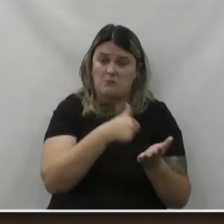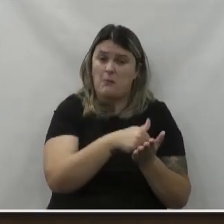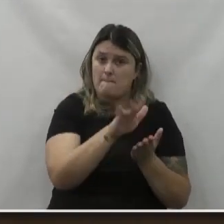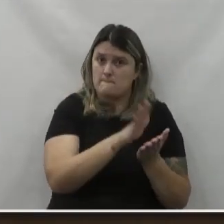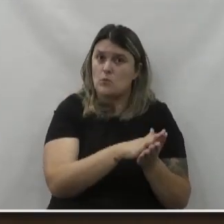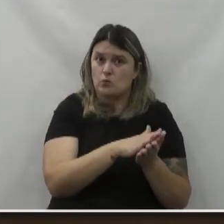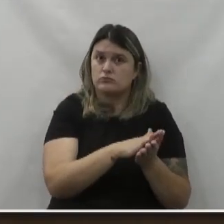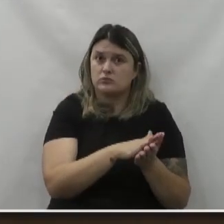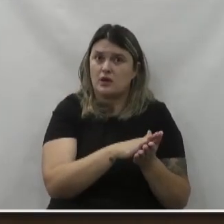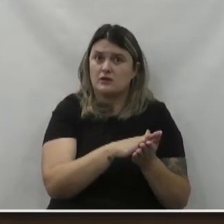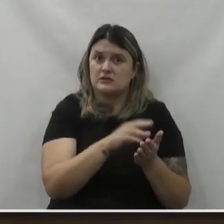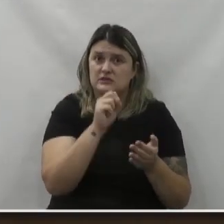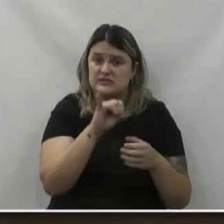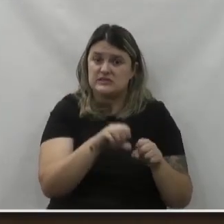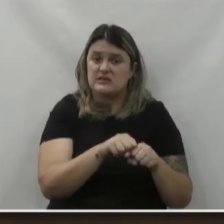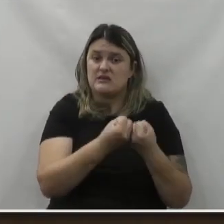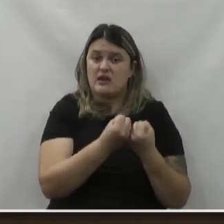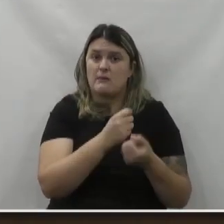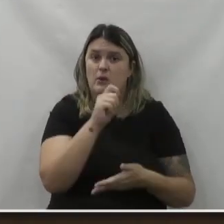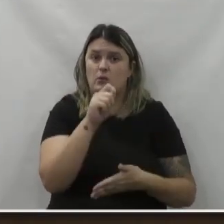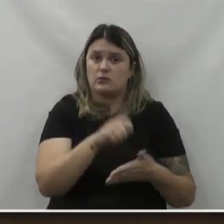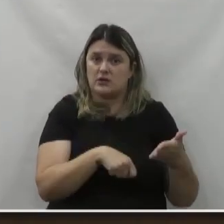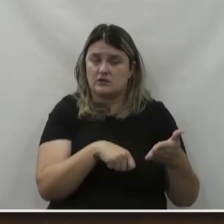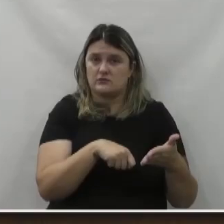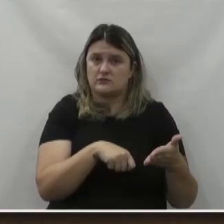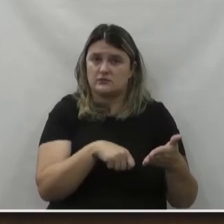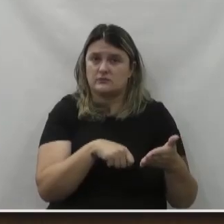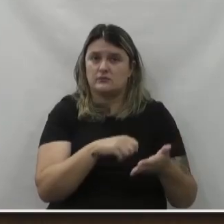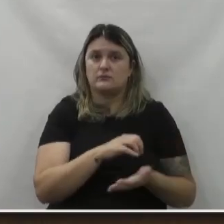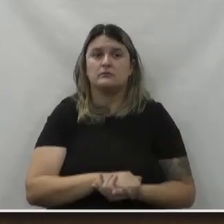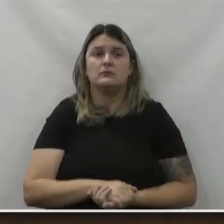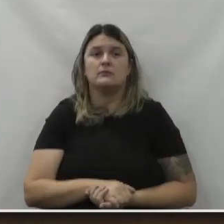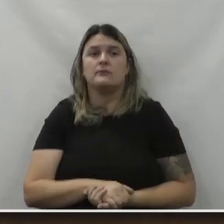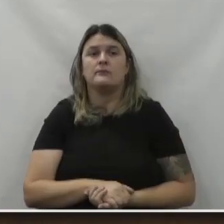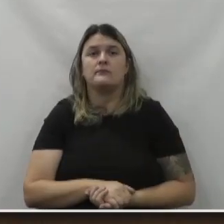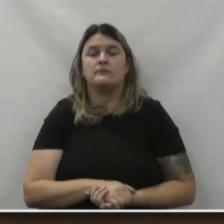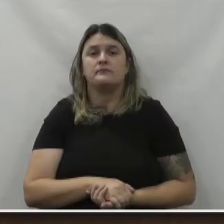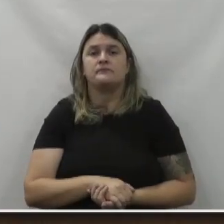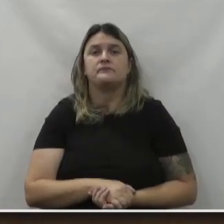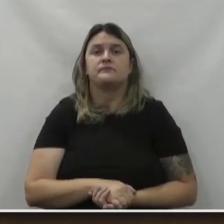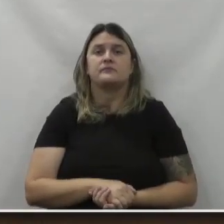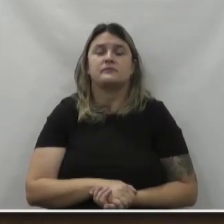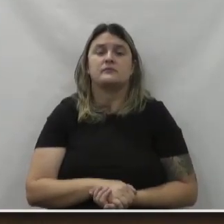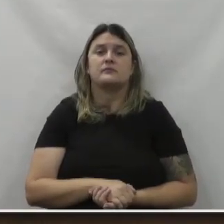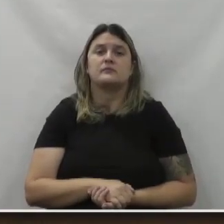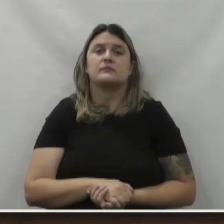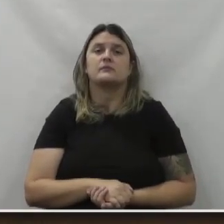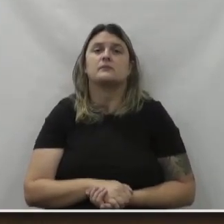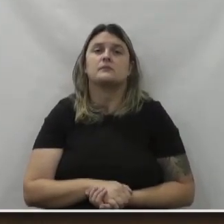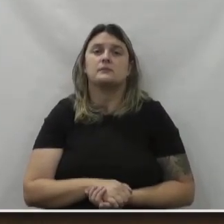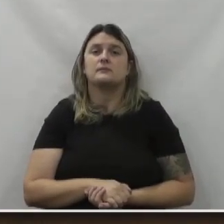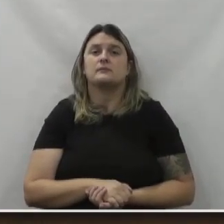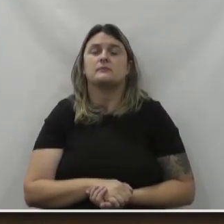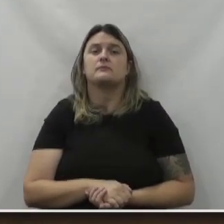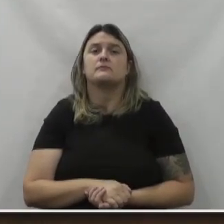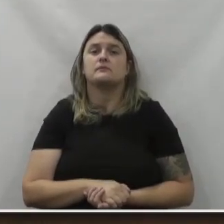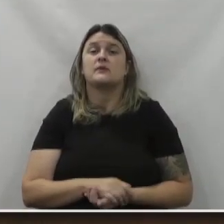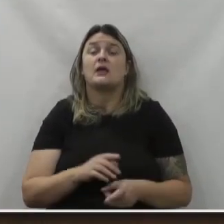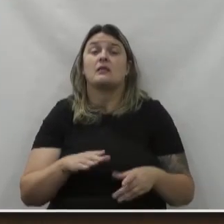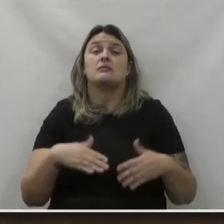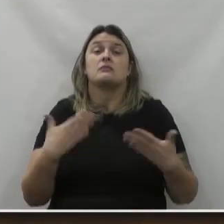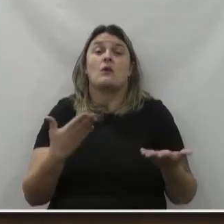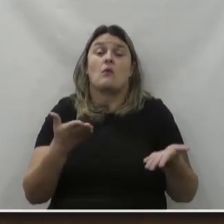né? Se o executivo não cumprir o contrato. Então,